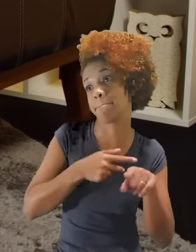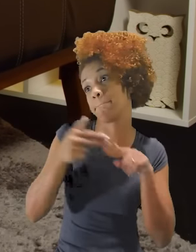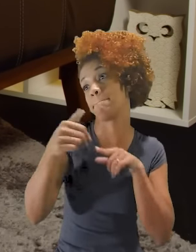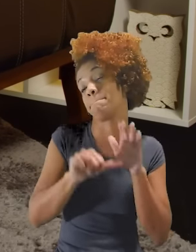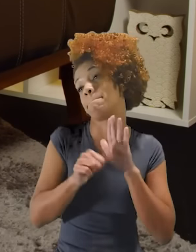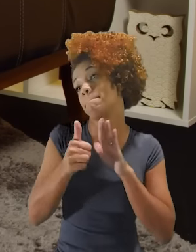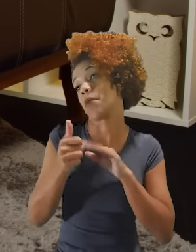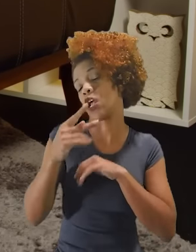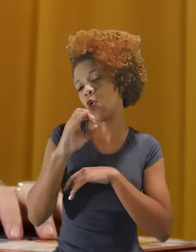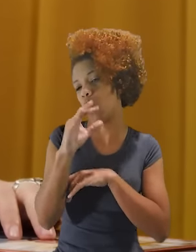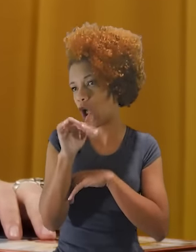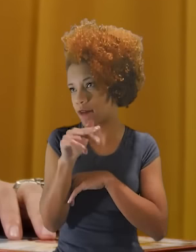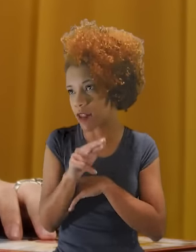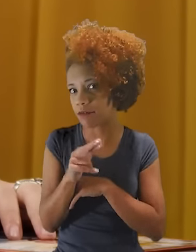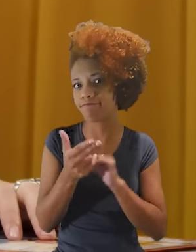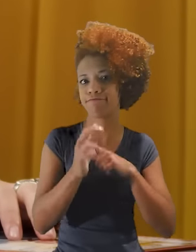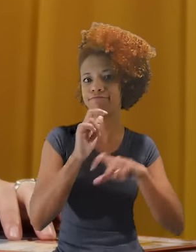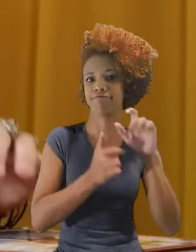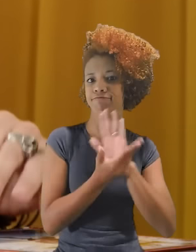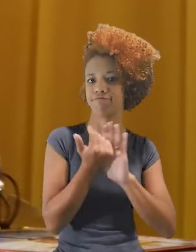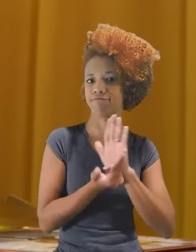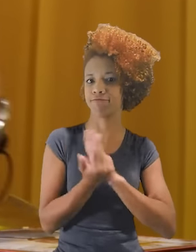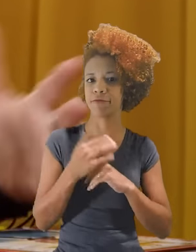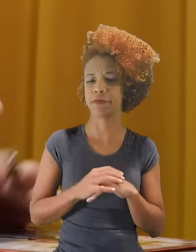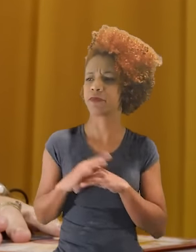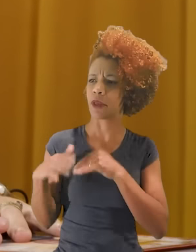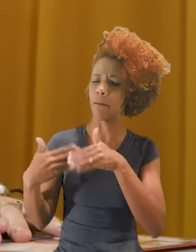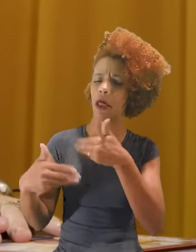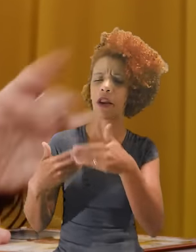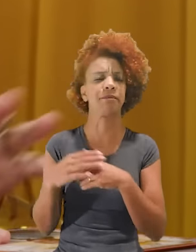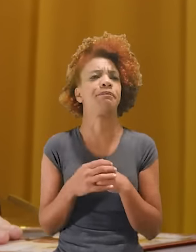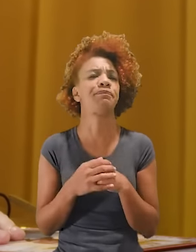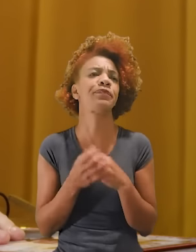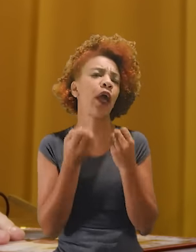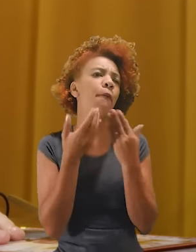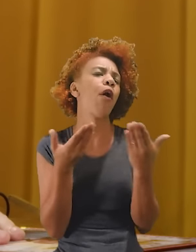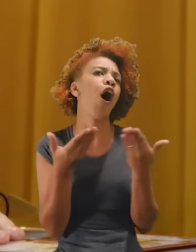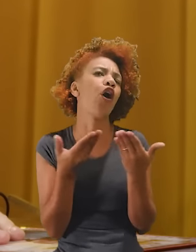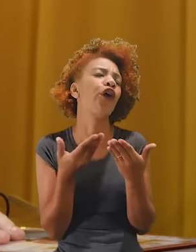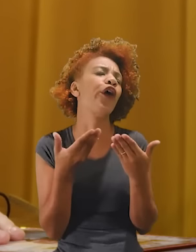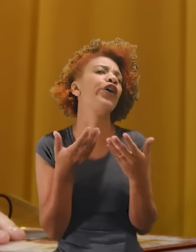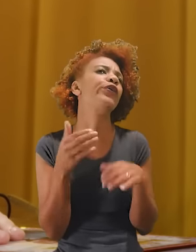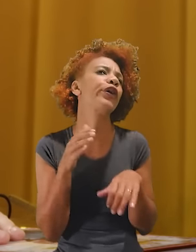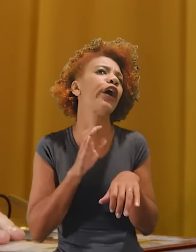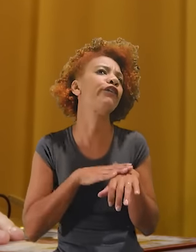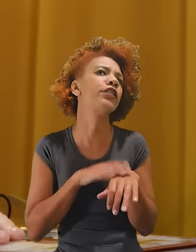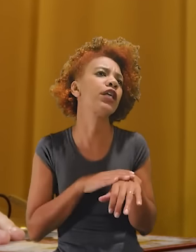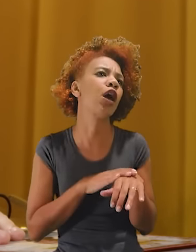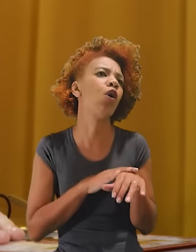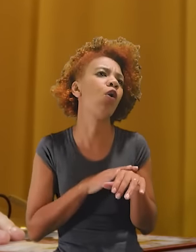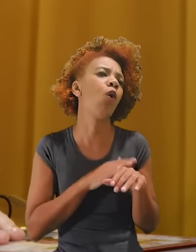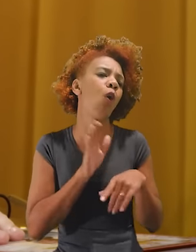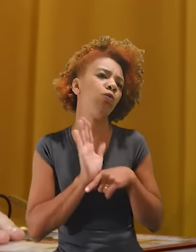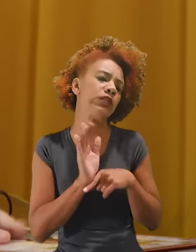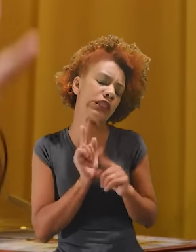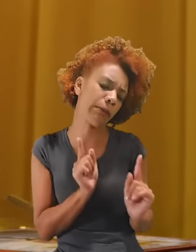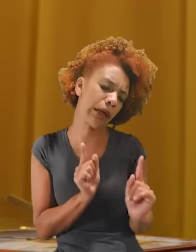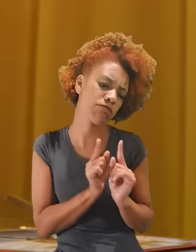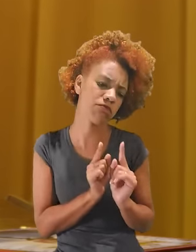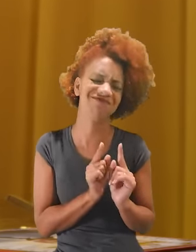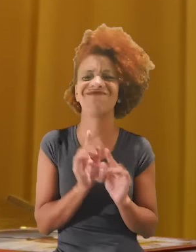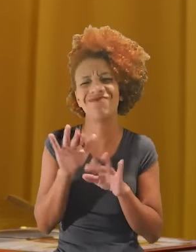história de animação, foi esse Oscar. É que ele ganhou. Passa o tempo, ele vira e fala assim, bom, agora eu quero fazer um longa-metragem. Aí você vira e fala